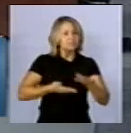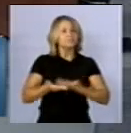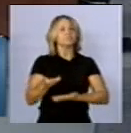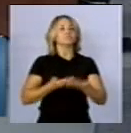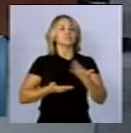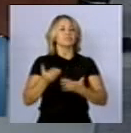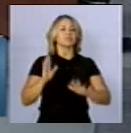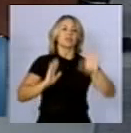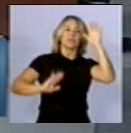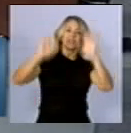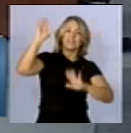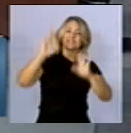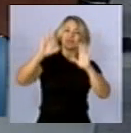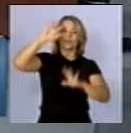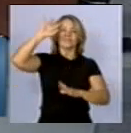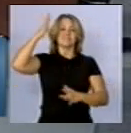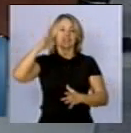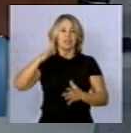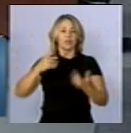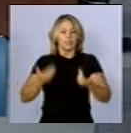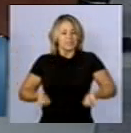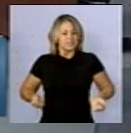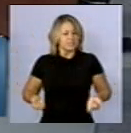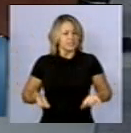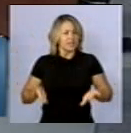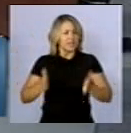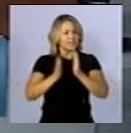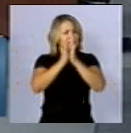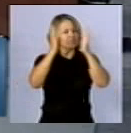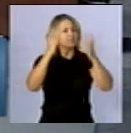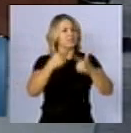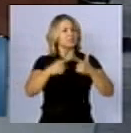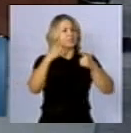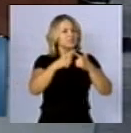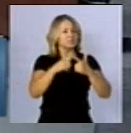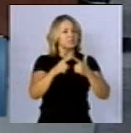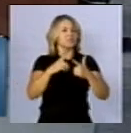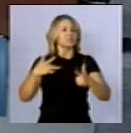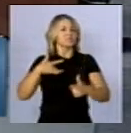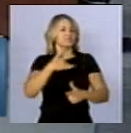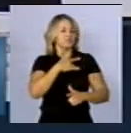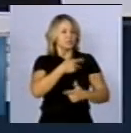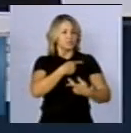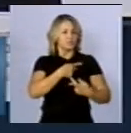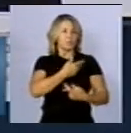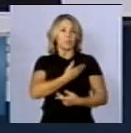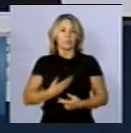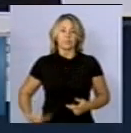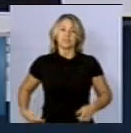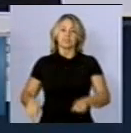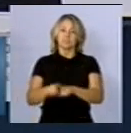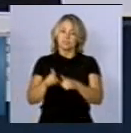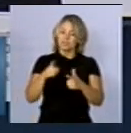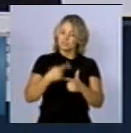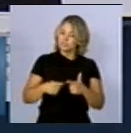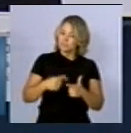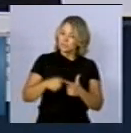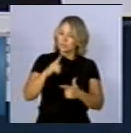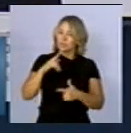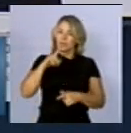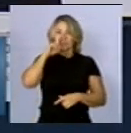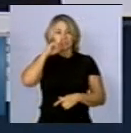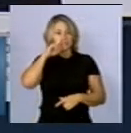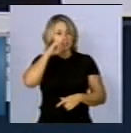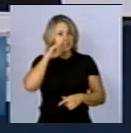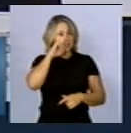acabam por evitar o enfrentamento de questões como a saúde pública os riscos além dos danos estéticos e